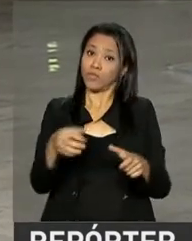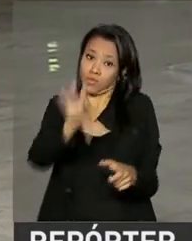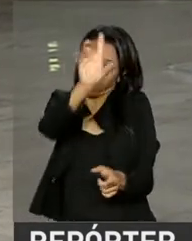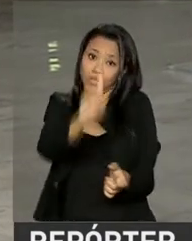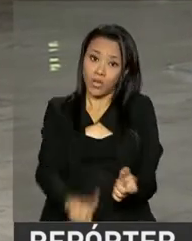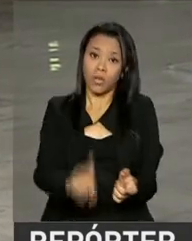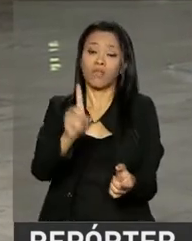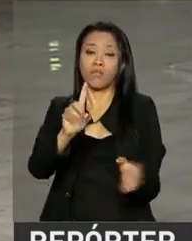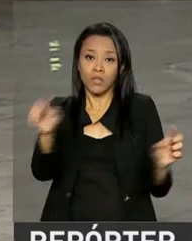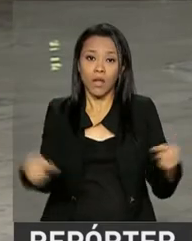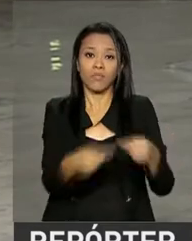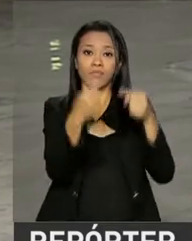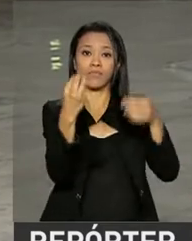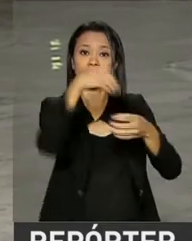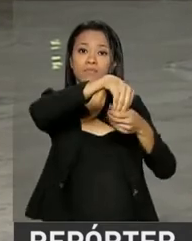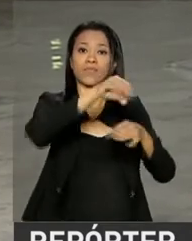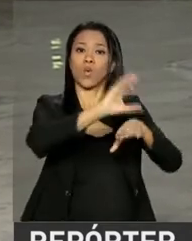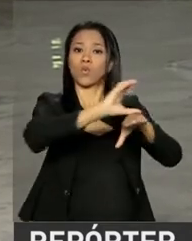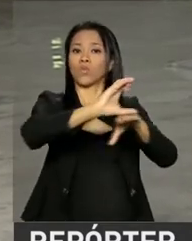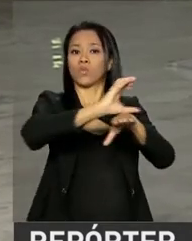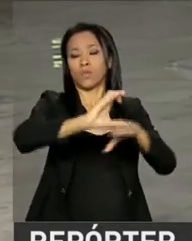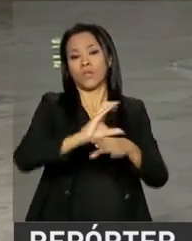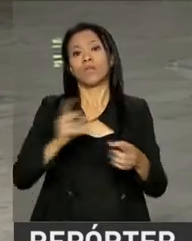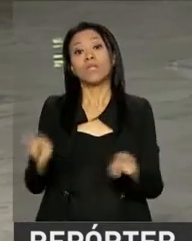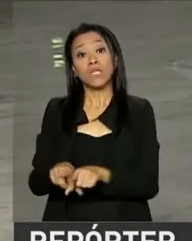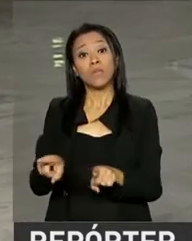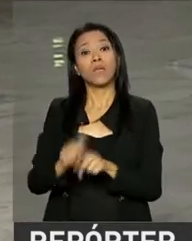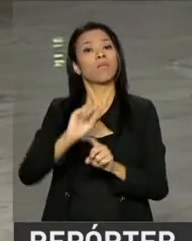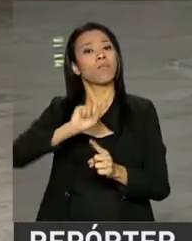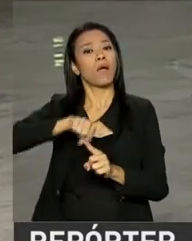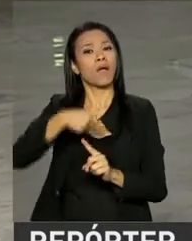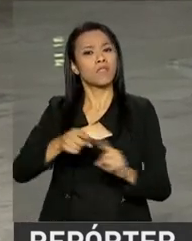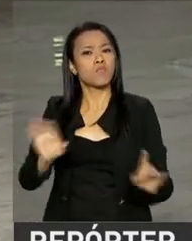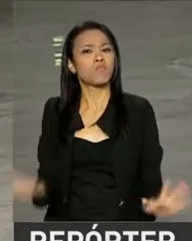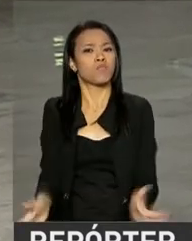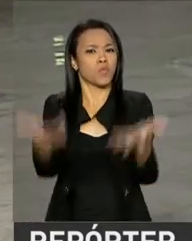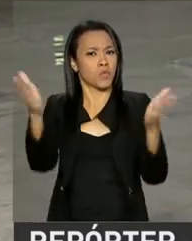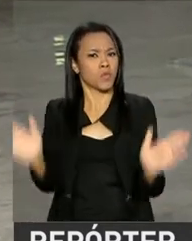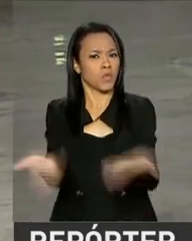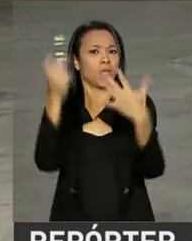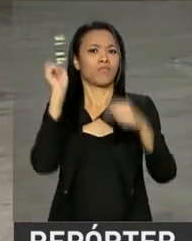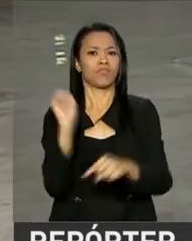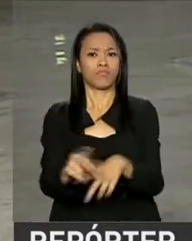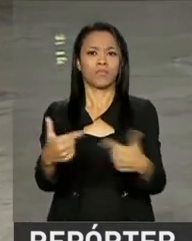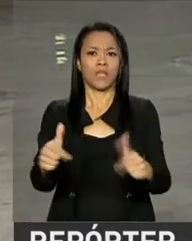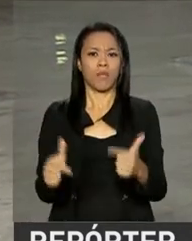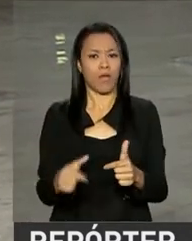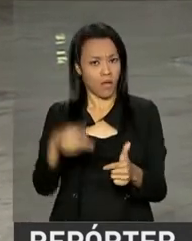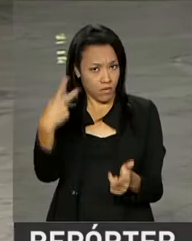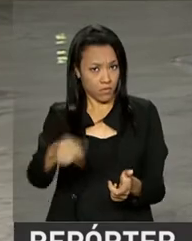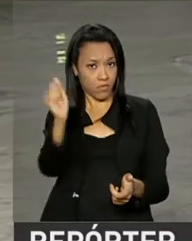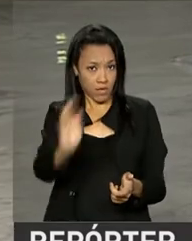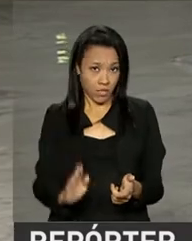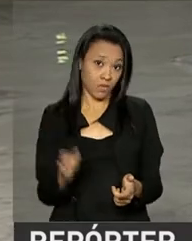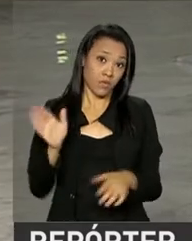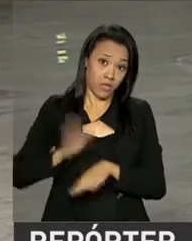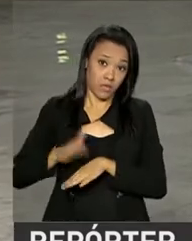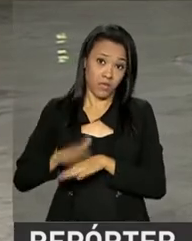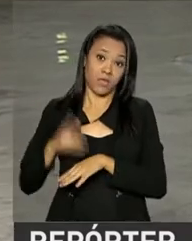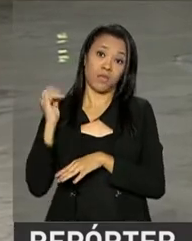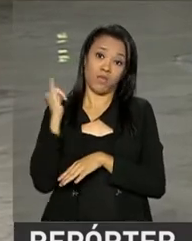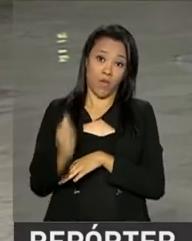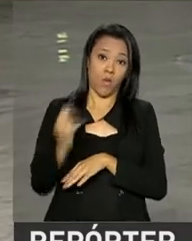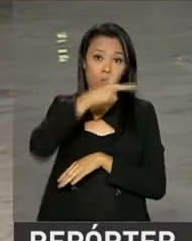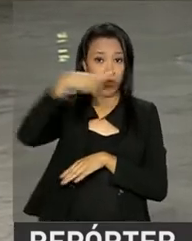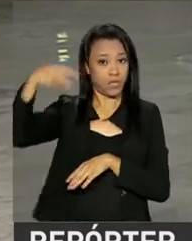previstos na constituição federal e também vai impulsionar a geração de empregos no país o que segundo o presidente representa